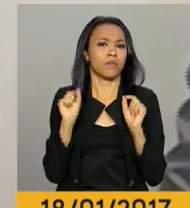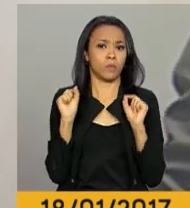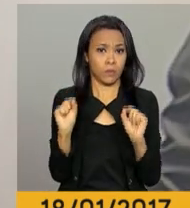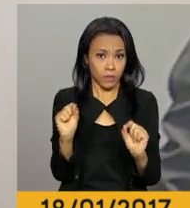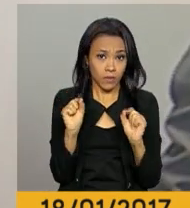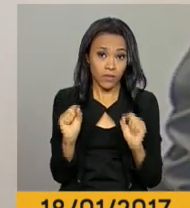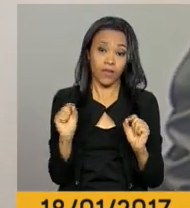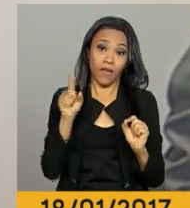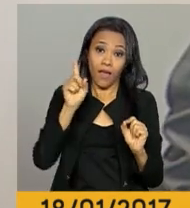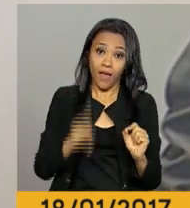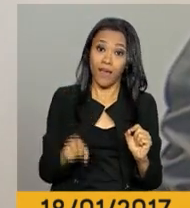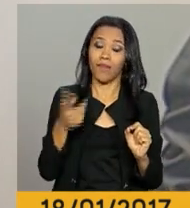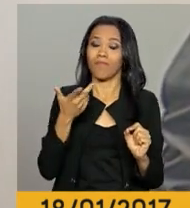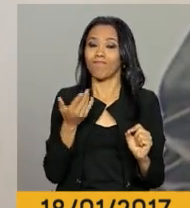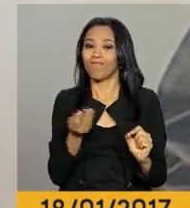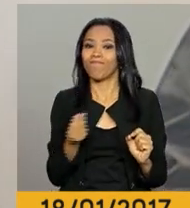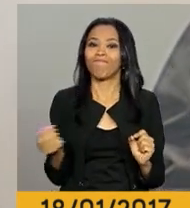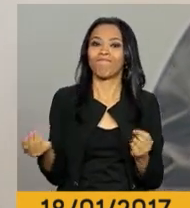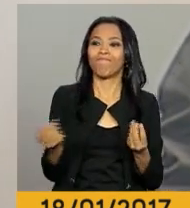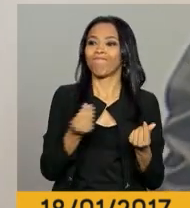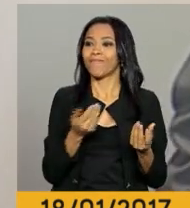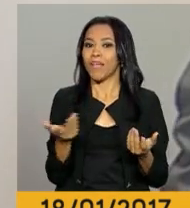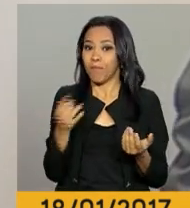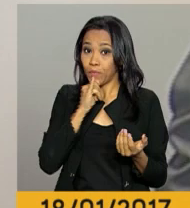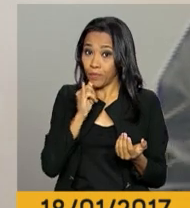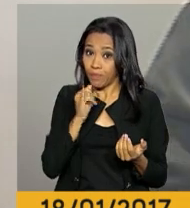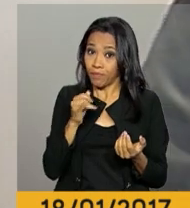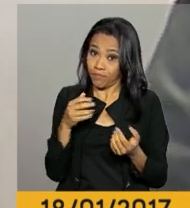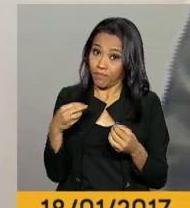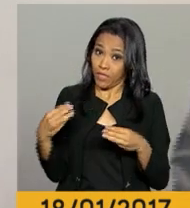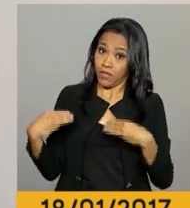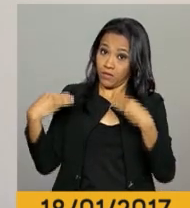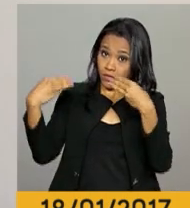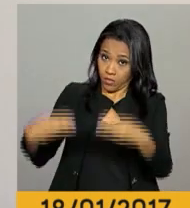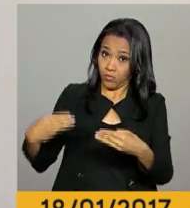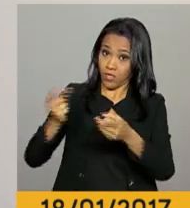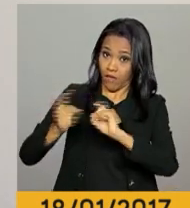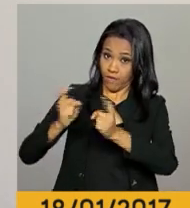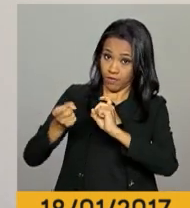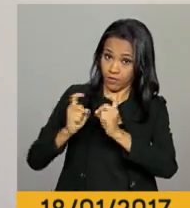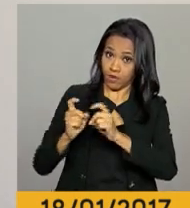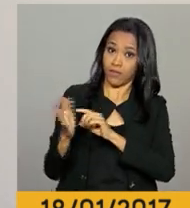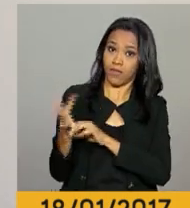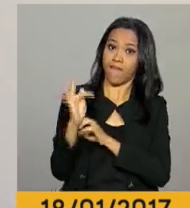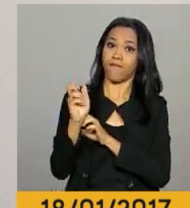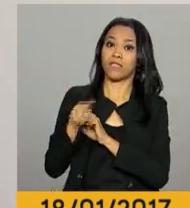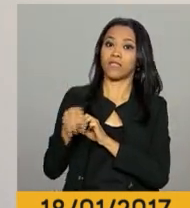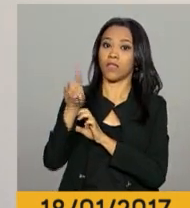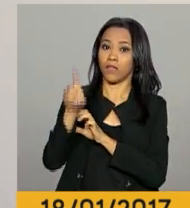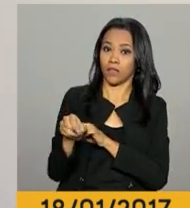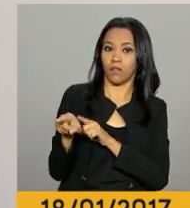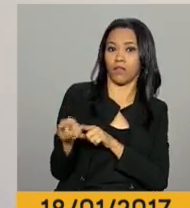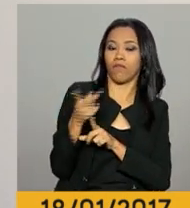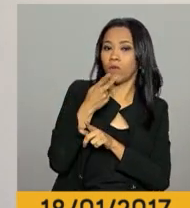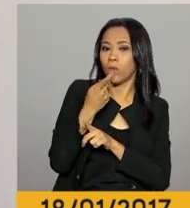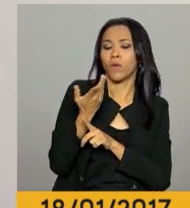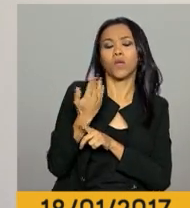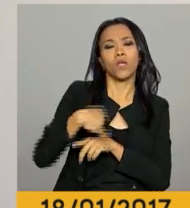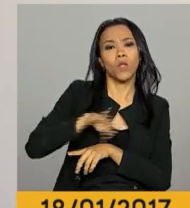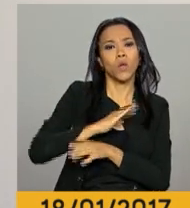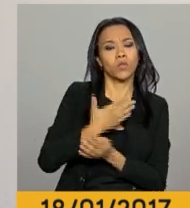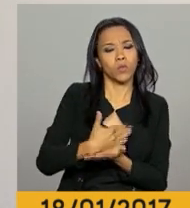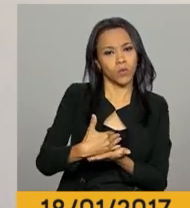utilizar a capacidade ociosa por isso que a fazenda não é Guardia mas Guardia tem dito olhe nós muito Possivelmente começamos